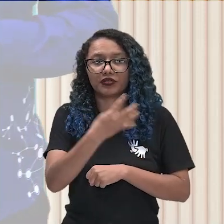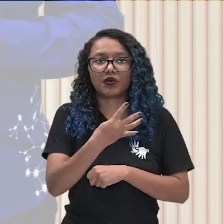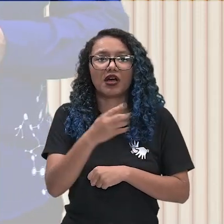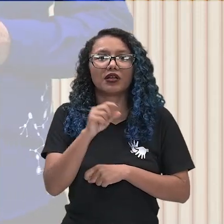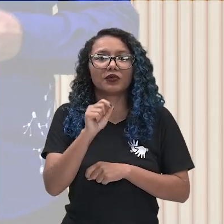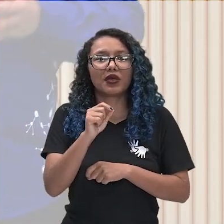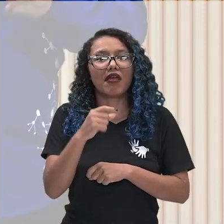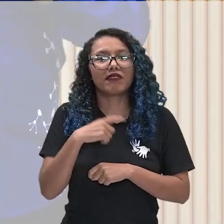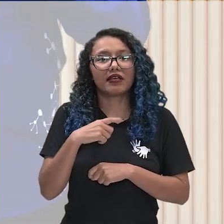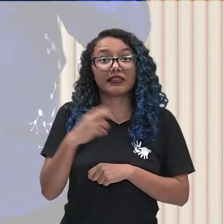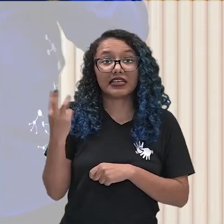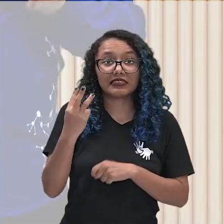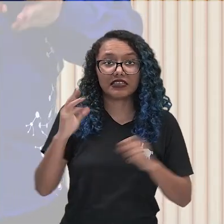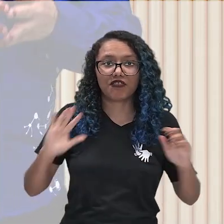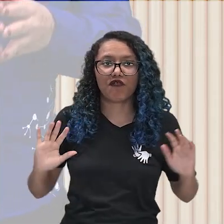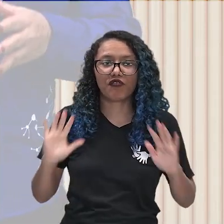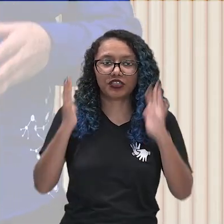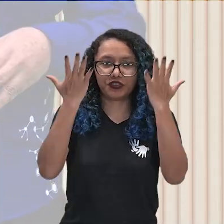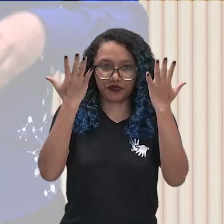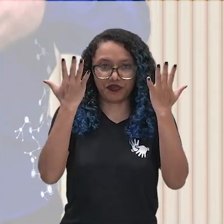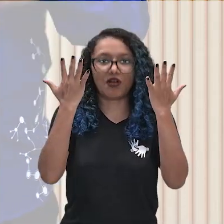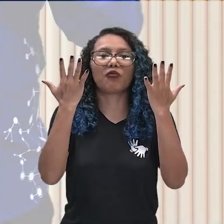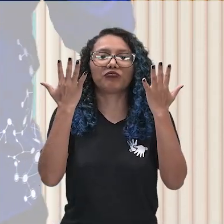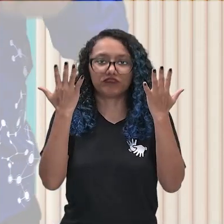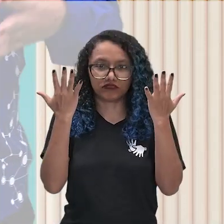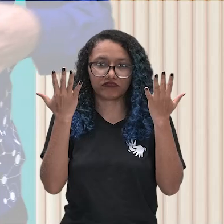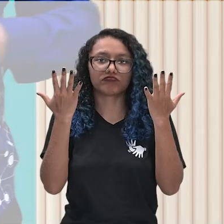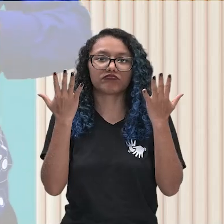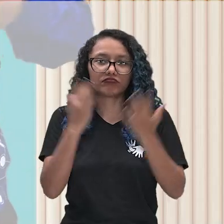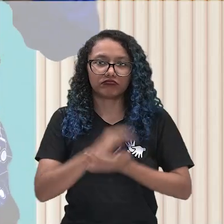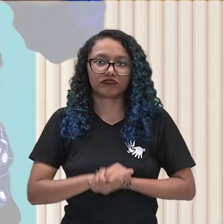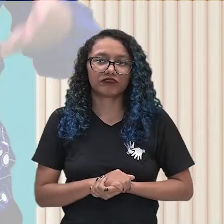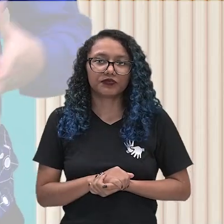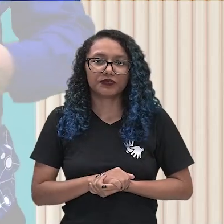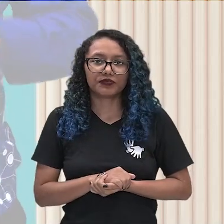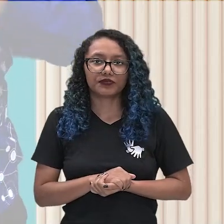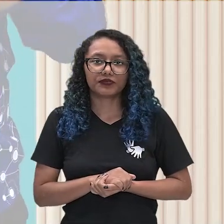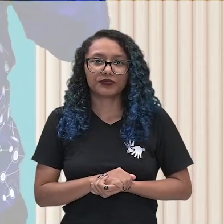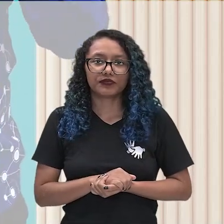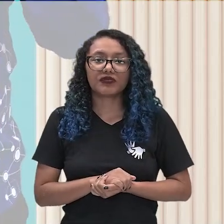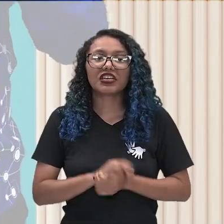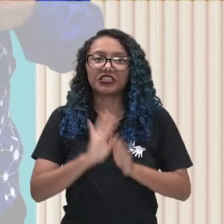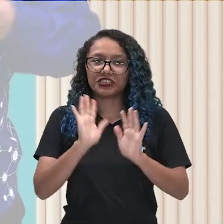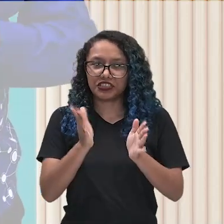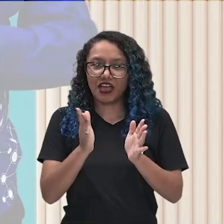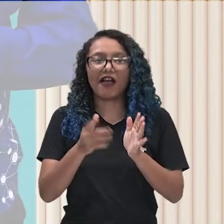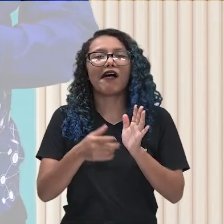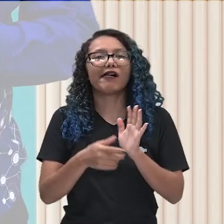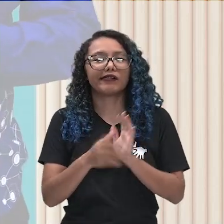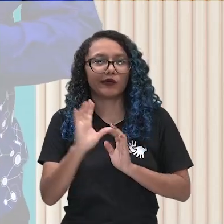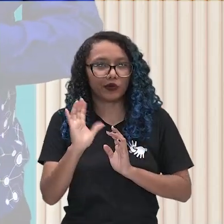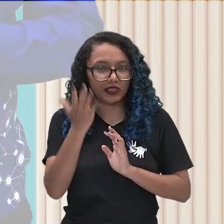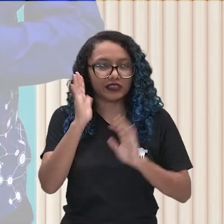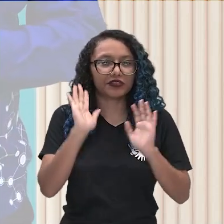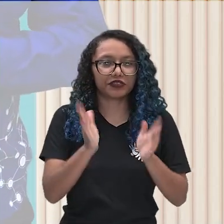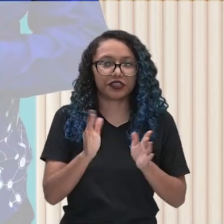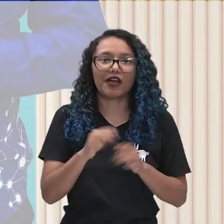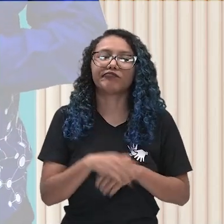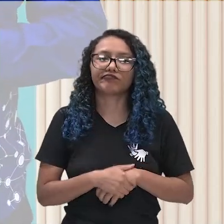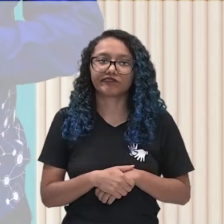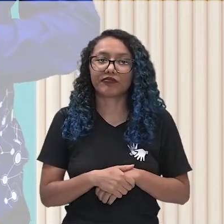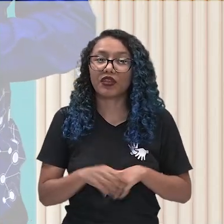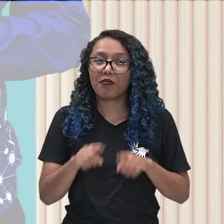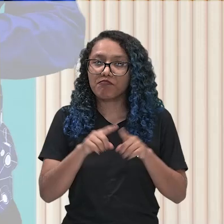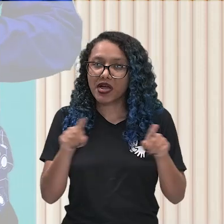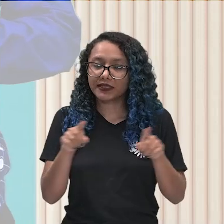3ª edição, que já aconteceu, porque quando foi preparada a aula, então, mas em junho deste ano de